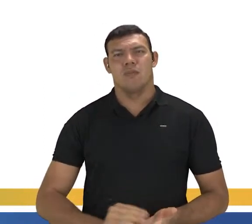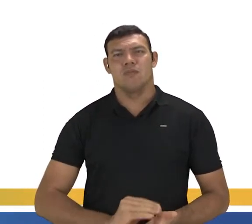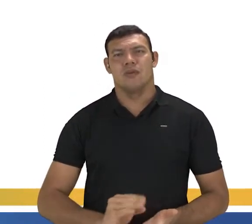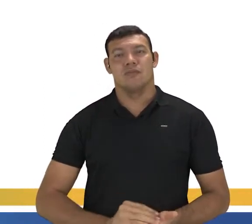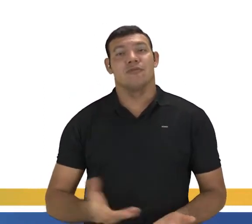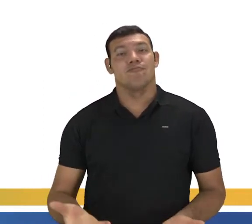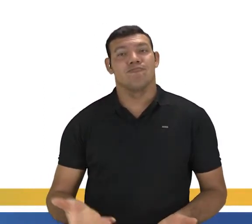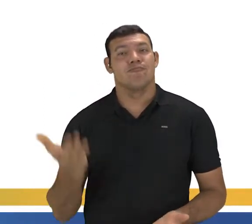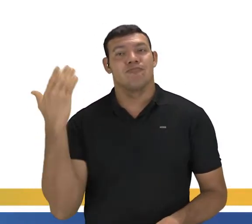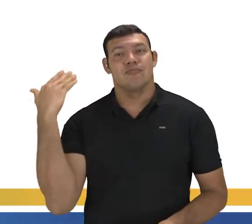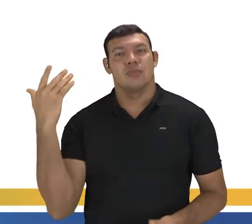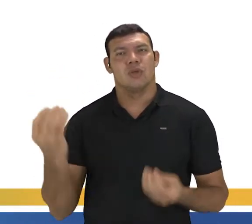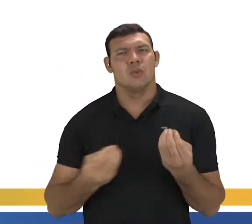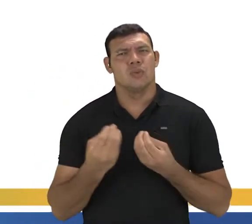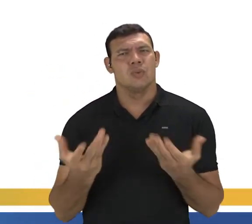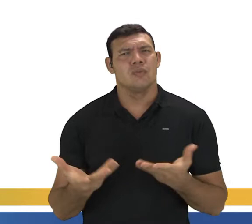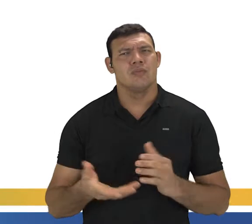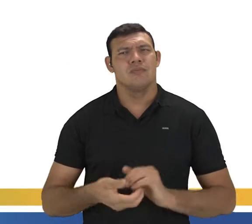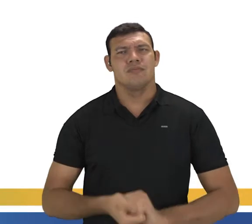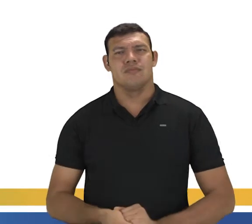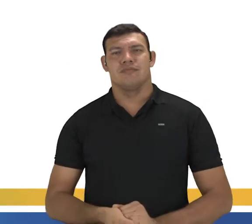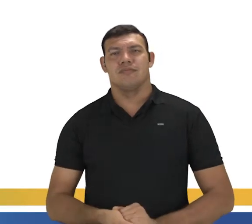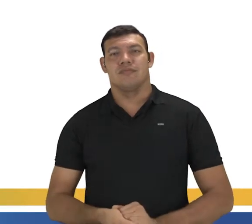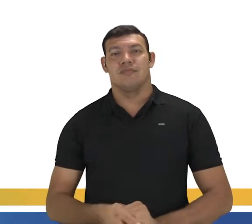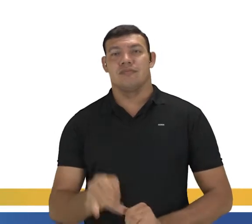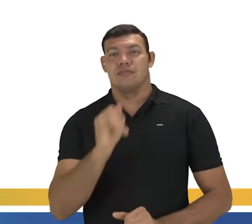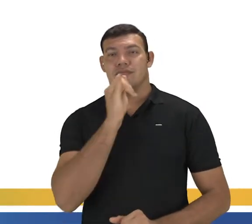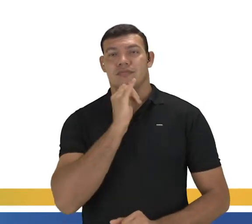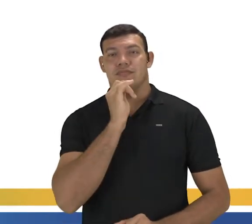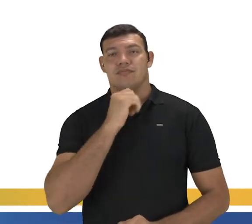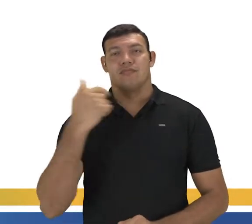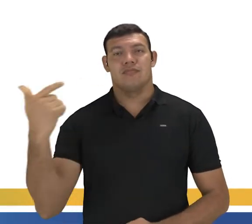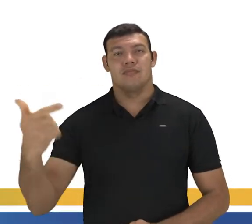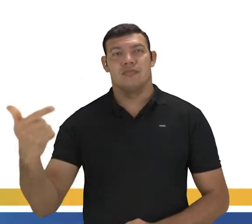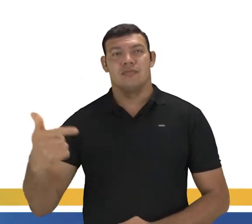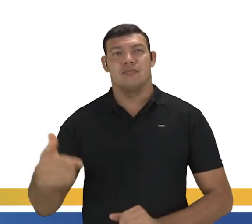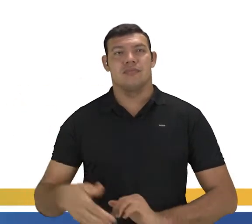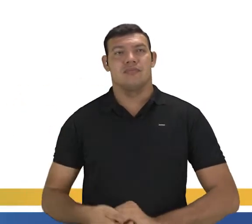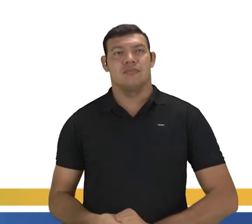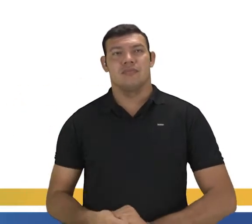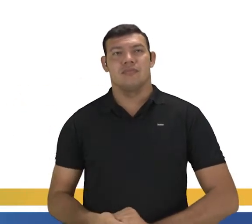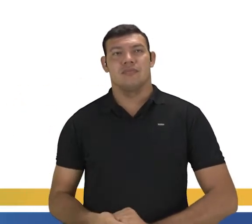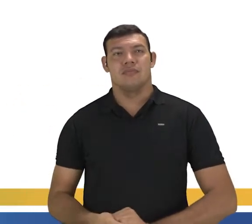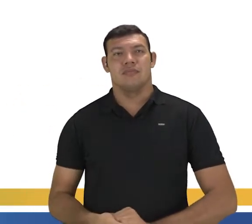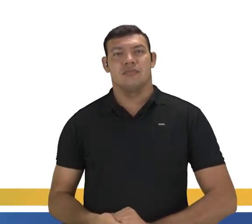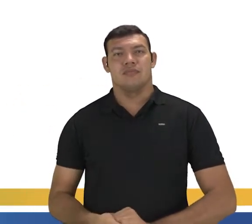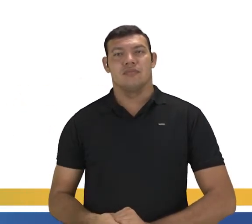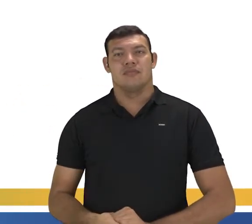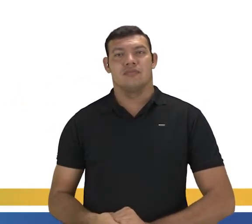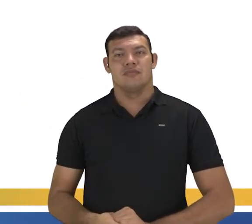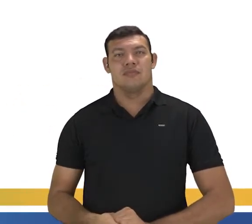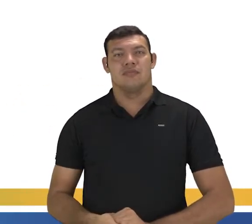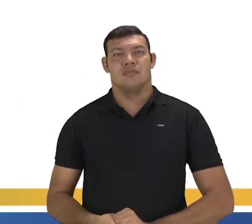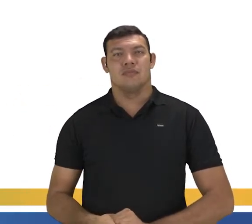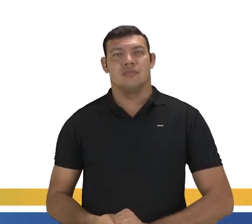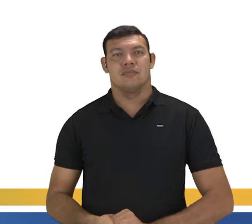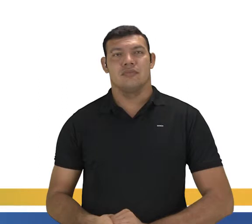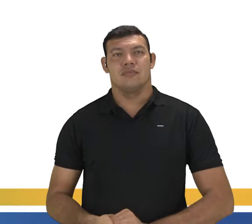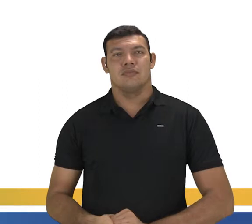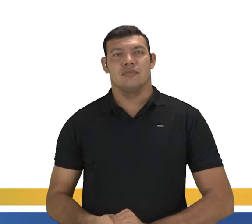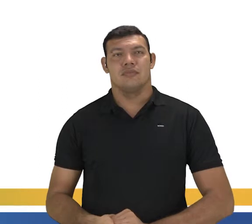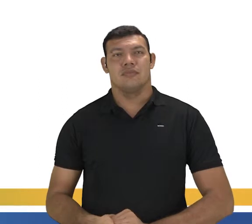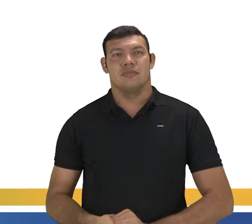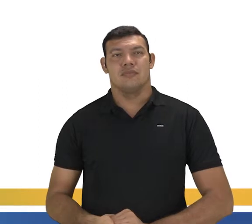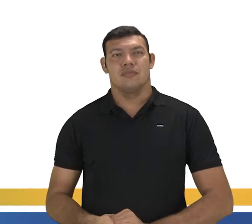não tem a segunda exemplo do peixe as not love before then